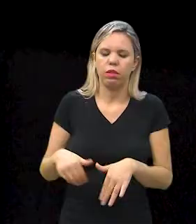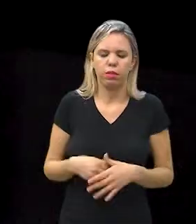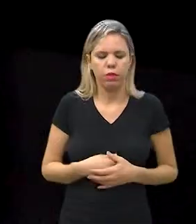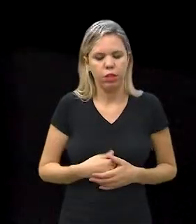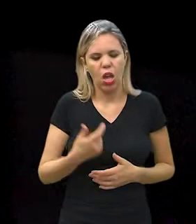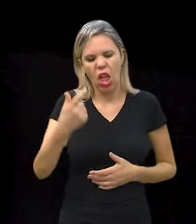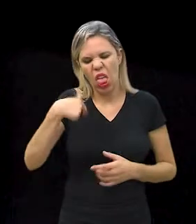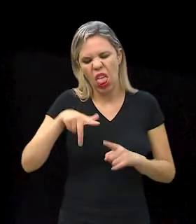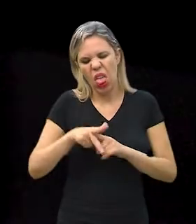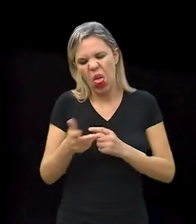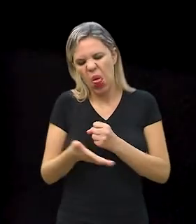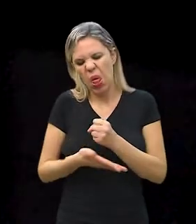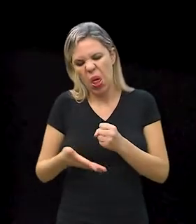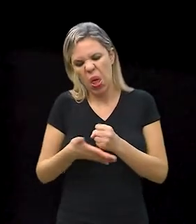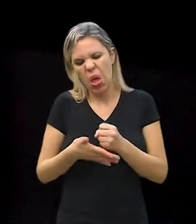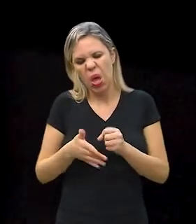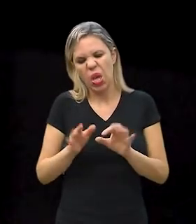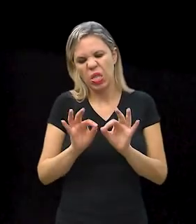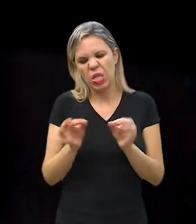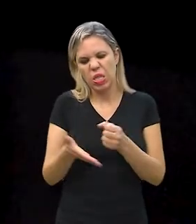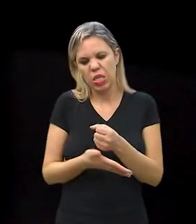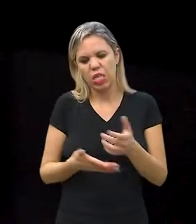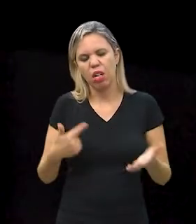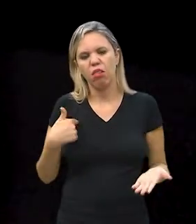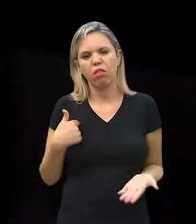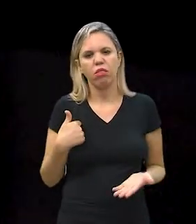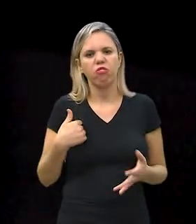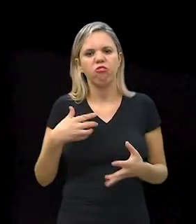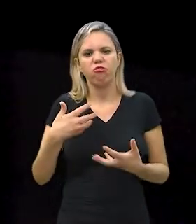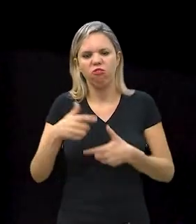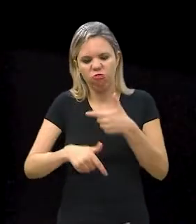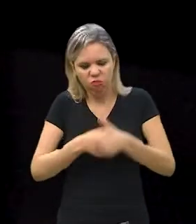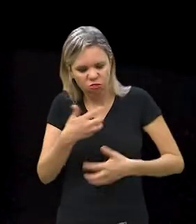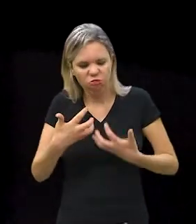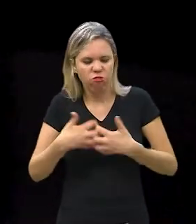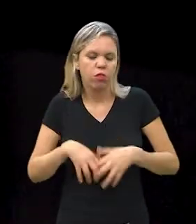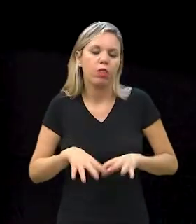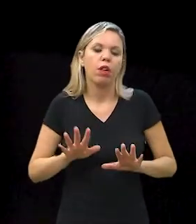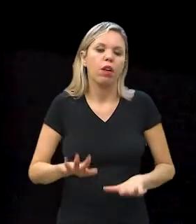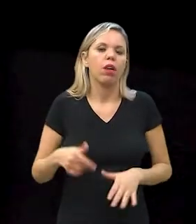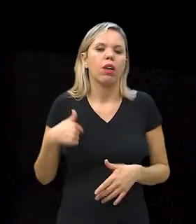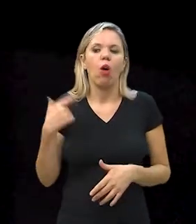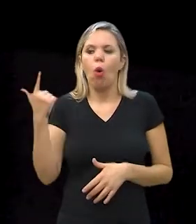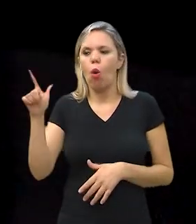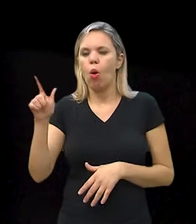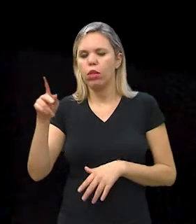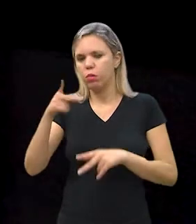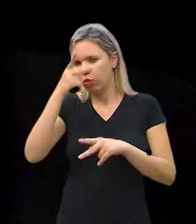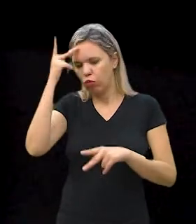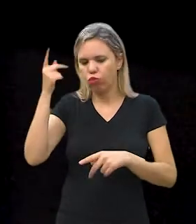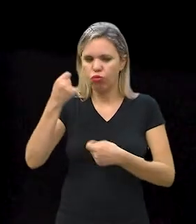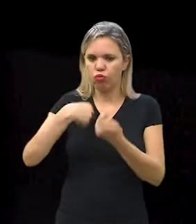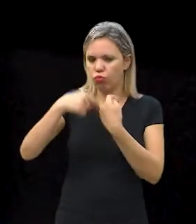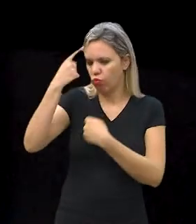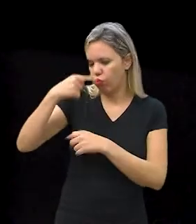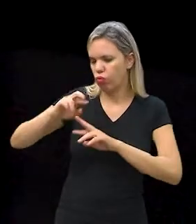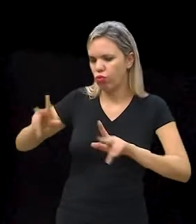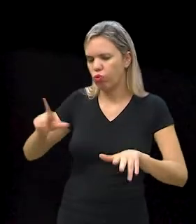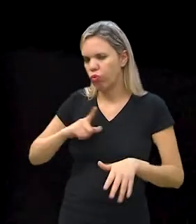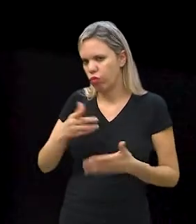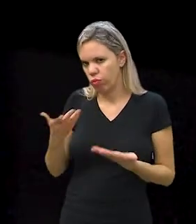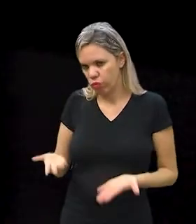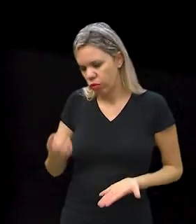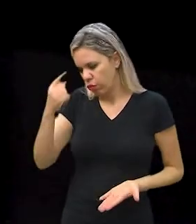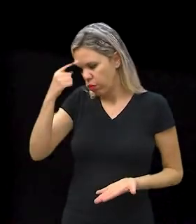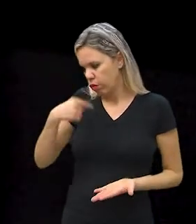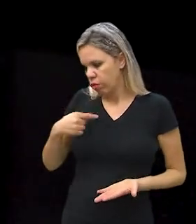mim, eu sou mecânico lá do cantinho, coloco a mão na massa... Aqui é para um outro perfil.